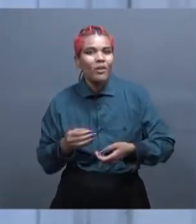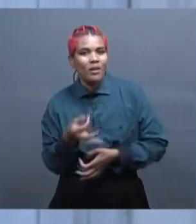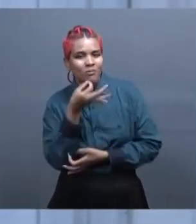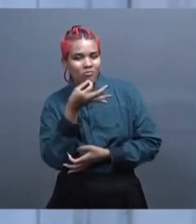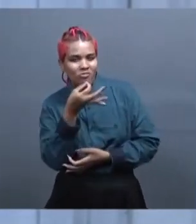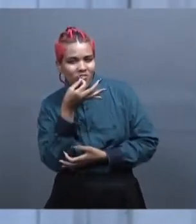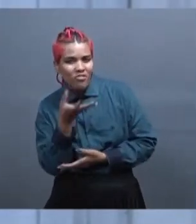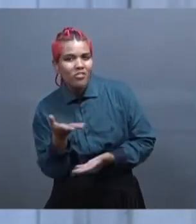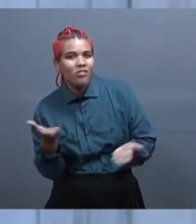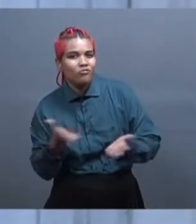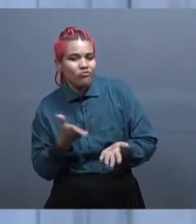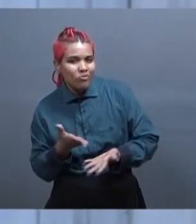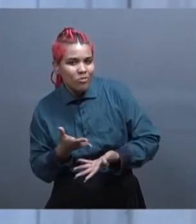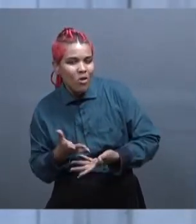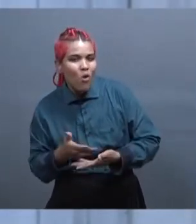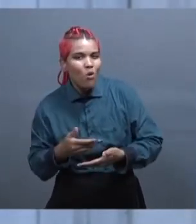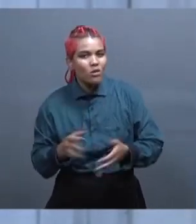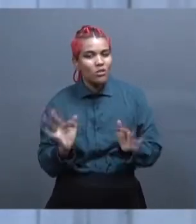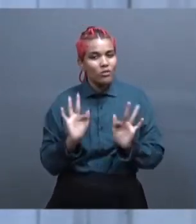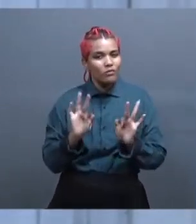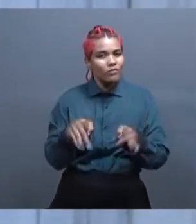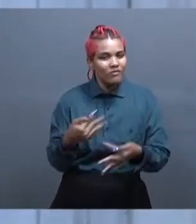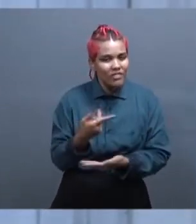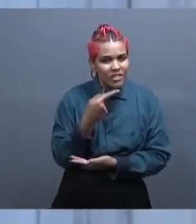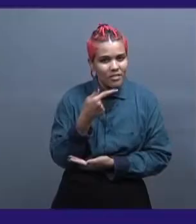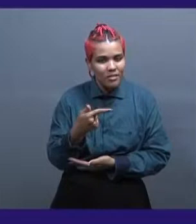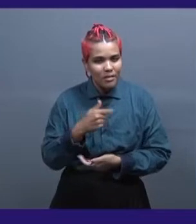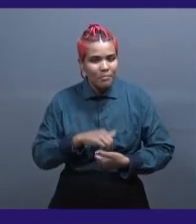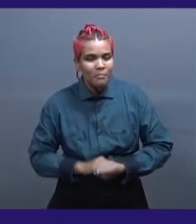para aproveitar bem o seu fim de semana